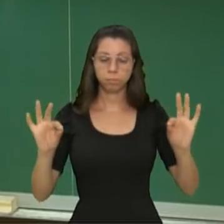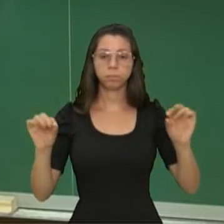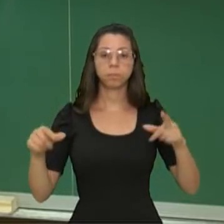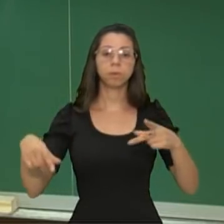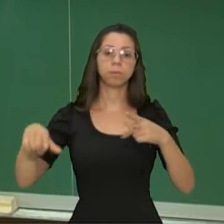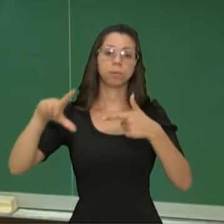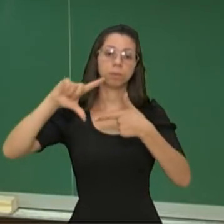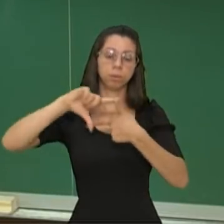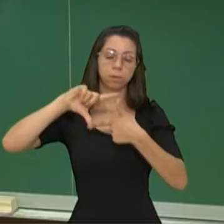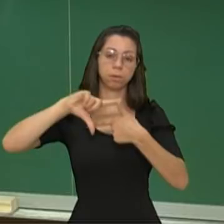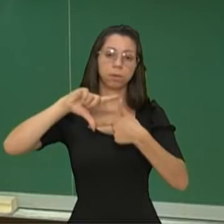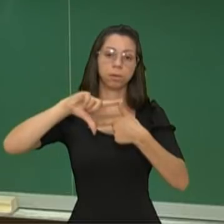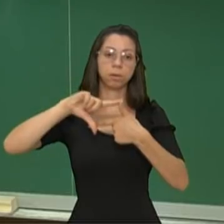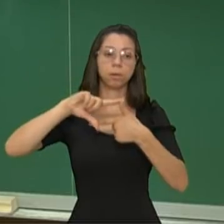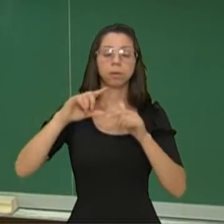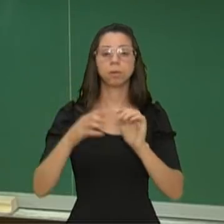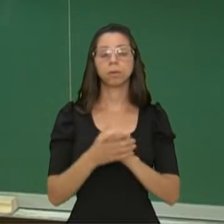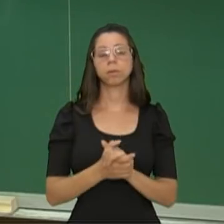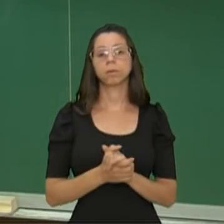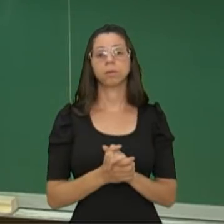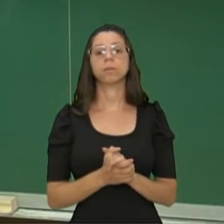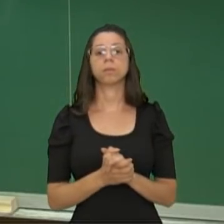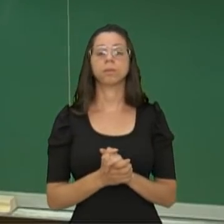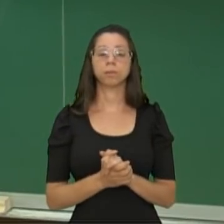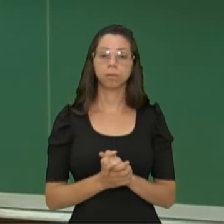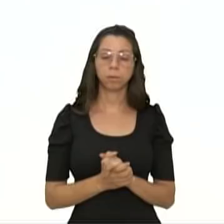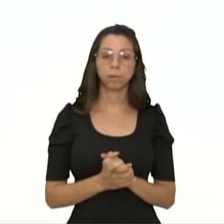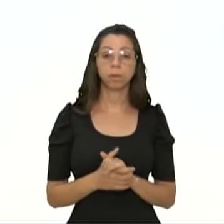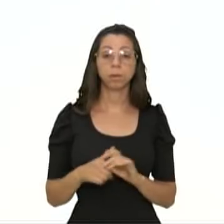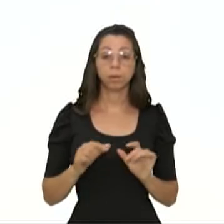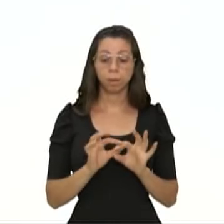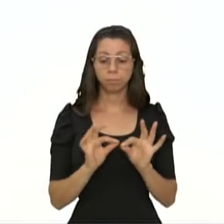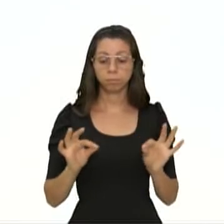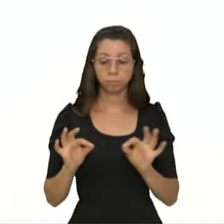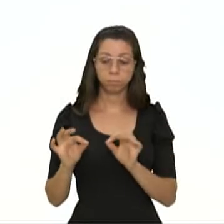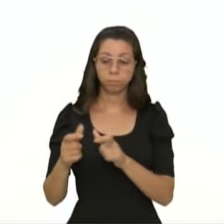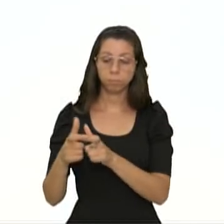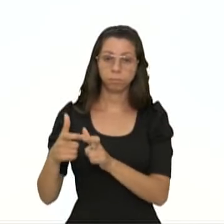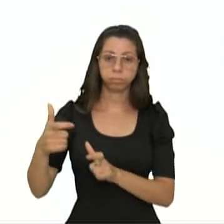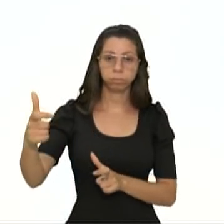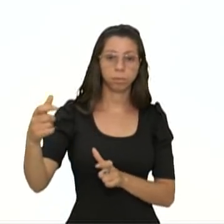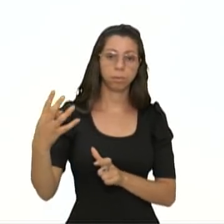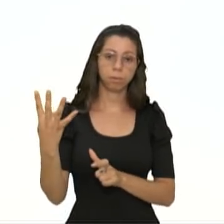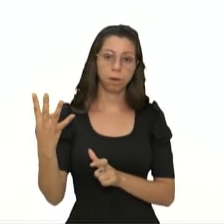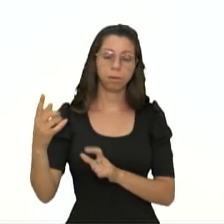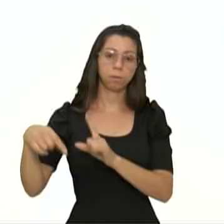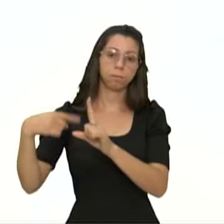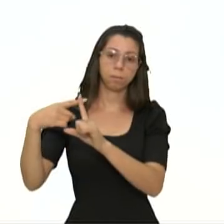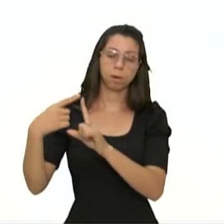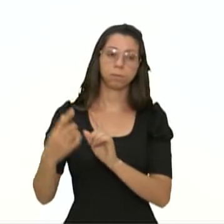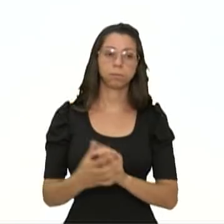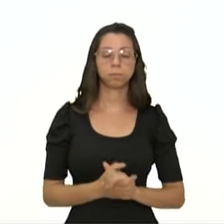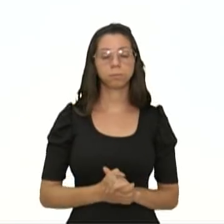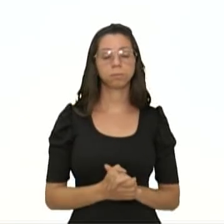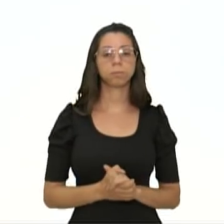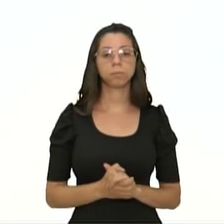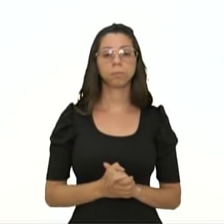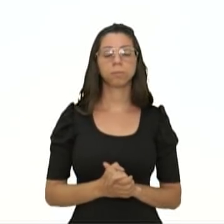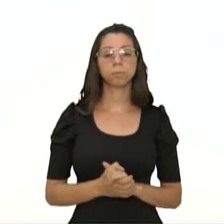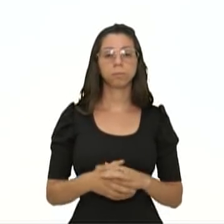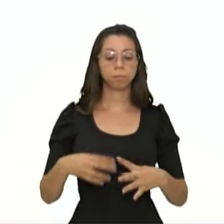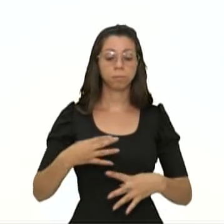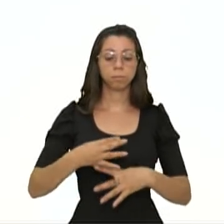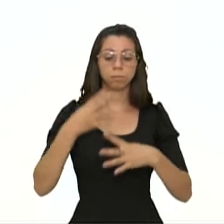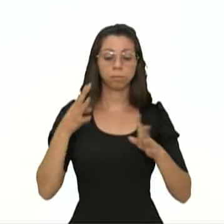retângulo tinha 4 metros a mais no lado seguinte. Então, ó, quantos metros de tela ele terá